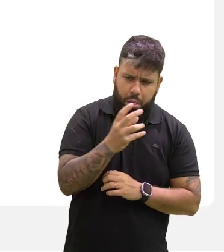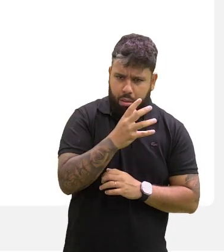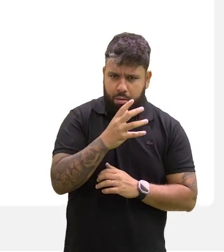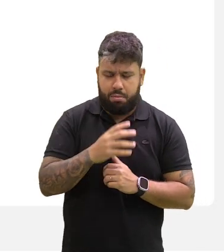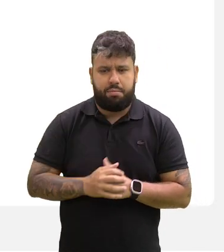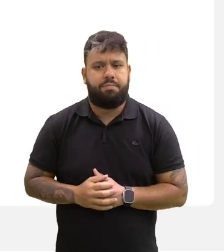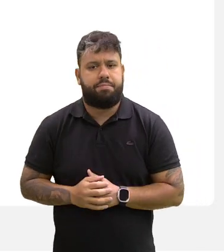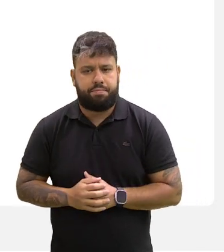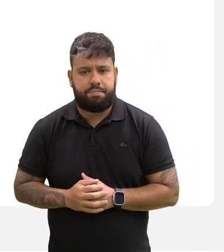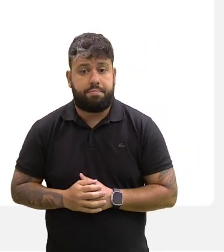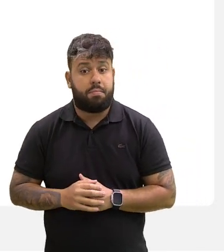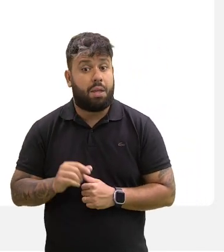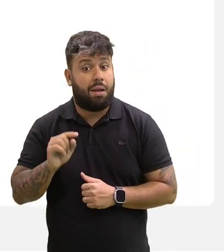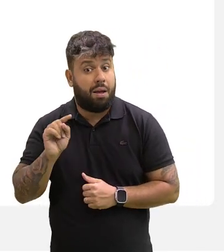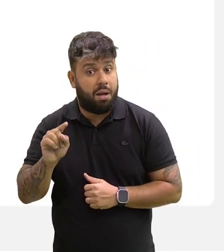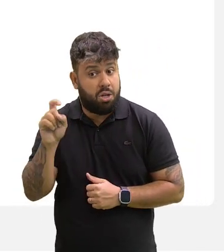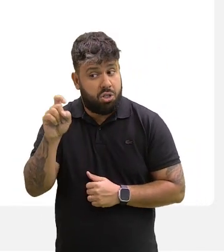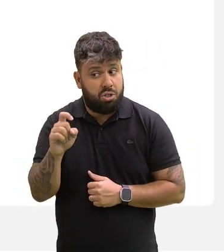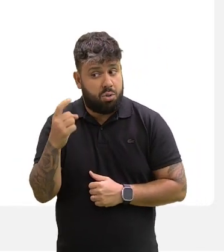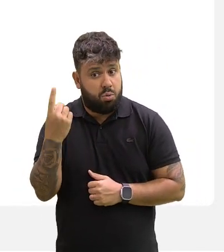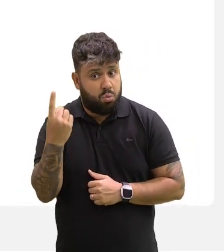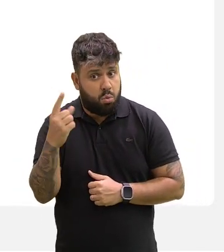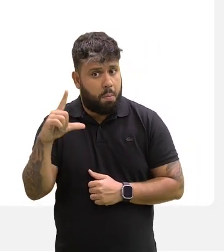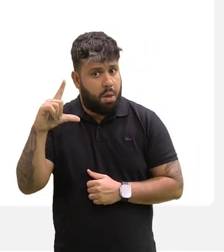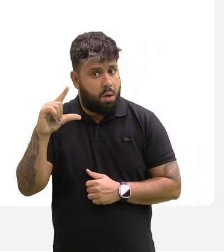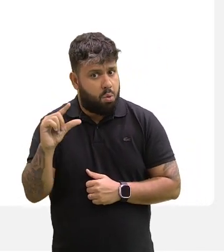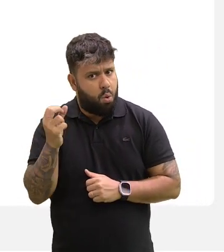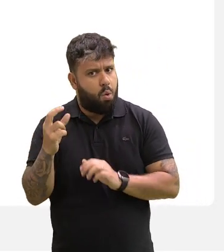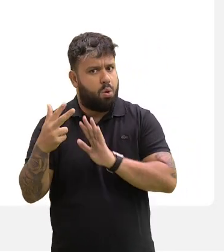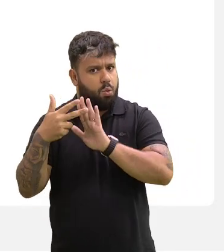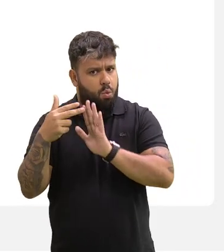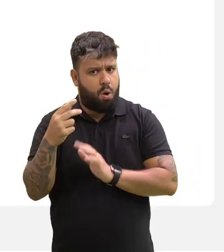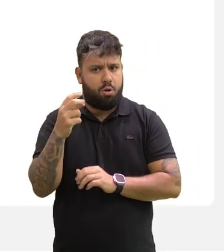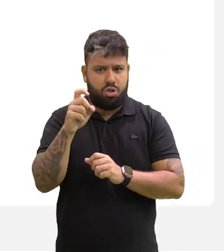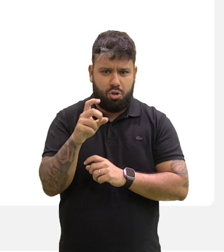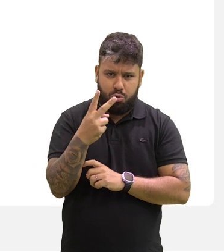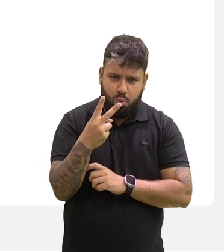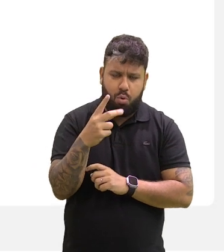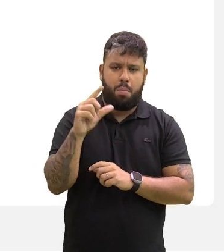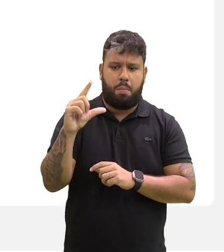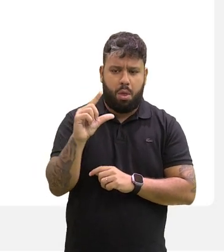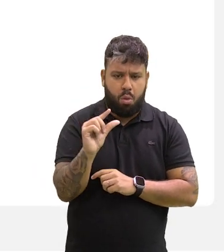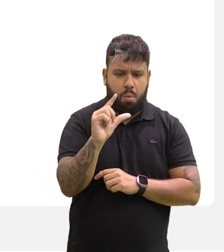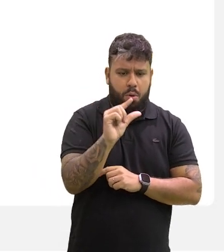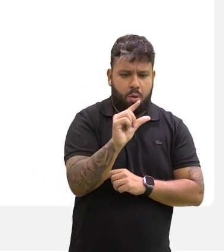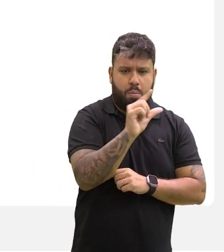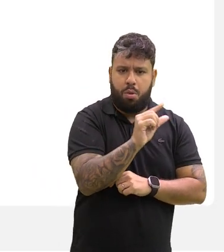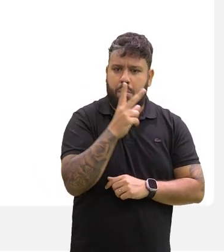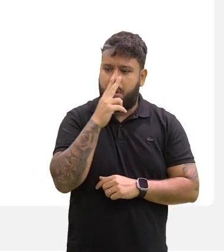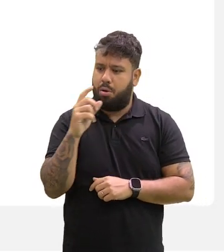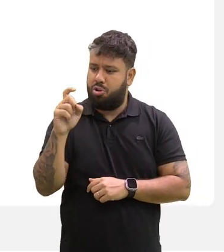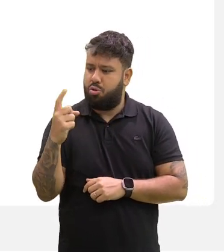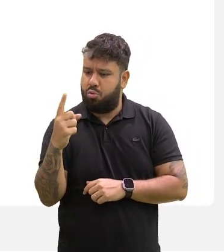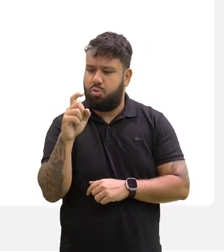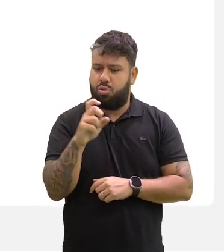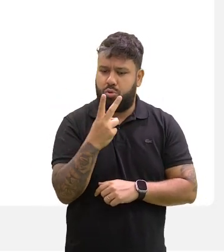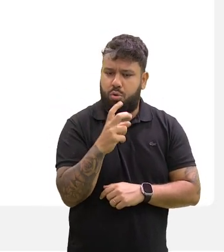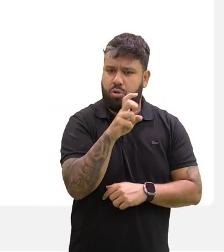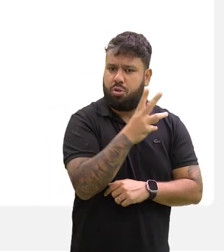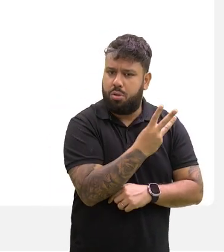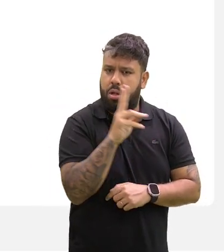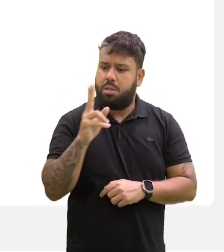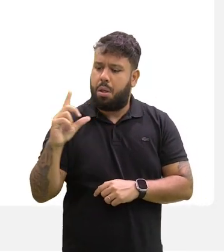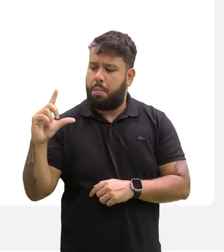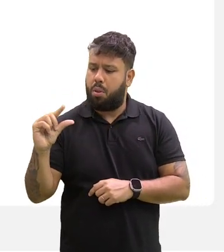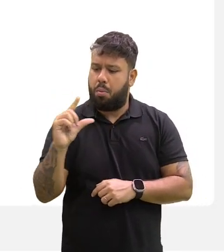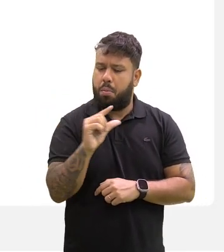ela. Tal que x1 é menor ou igual a x2, que é menor ou igual a x3, que é menor ou igual a xn. Ou seja, esses valores foram colocados